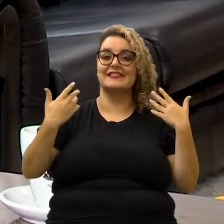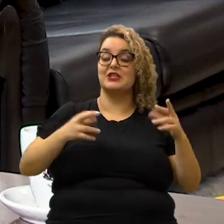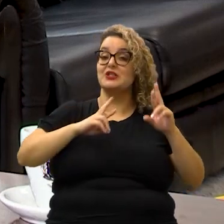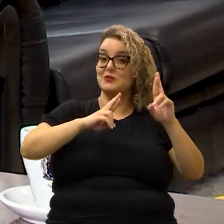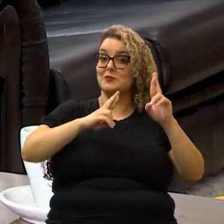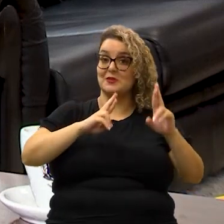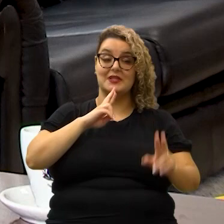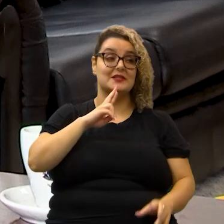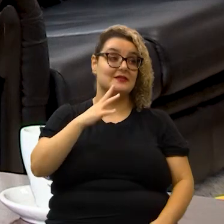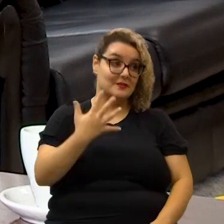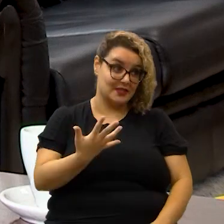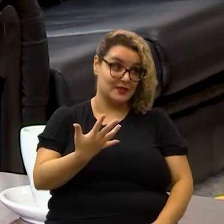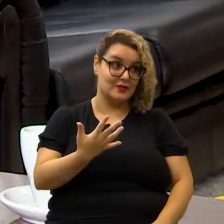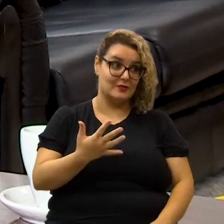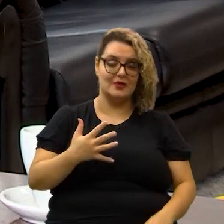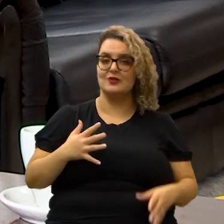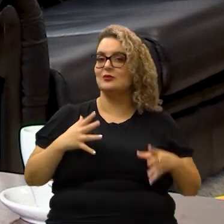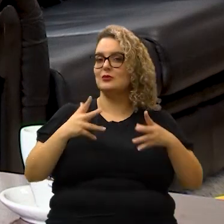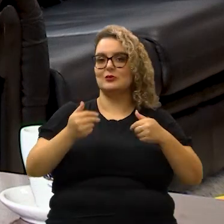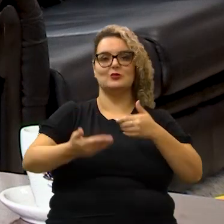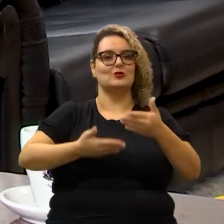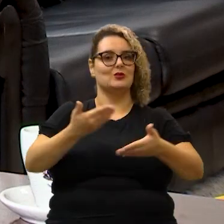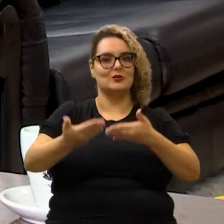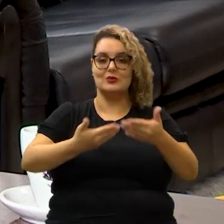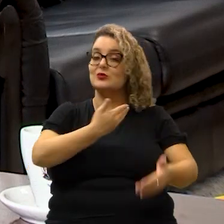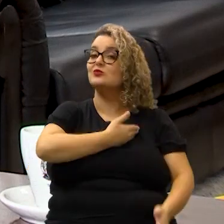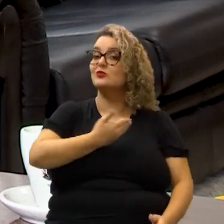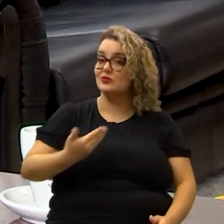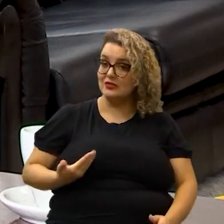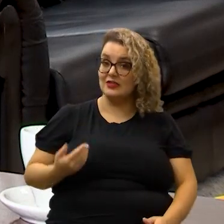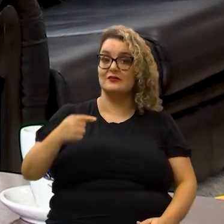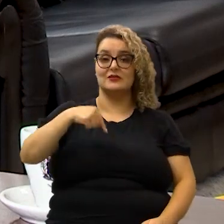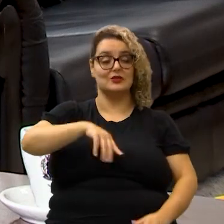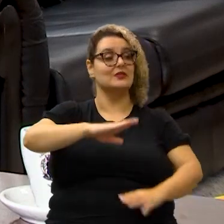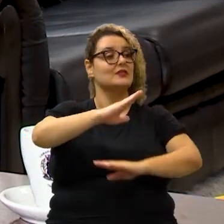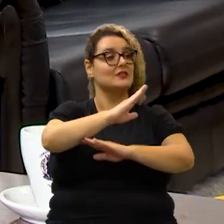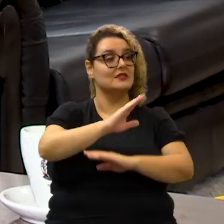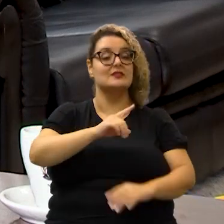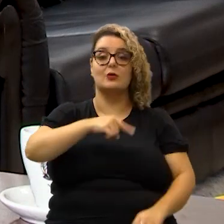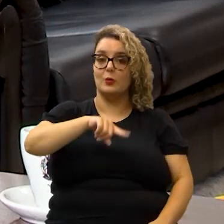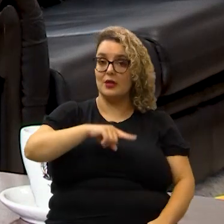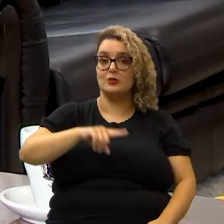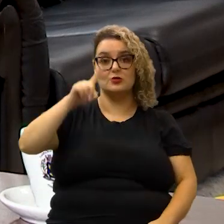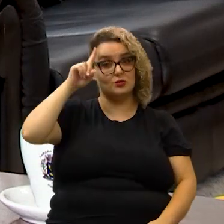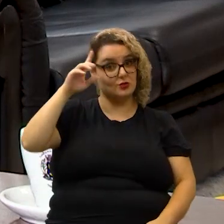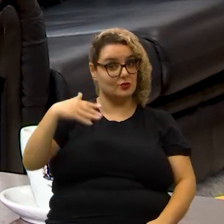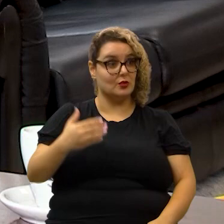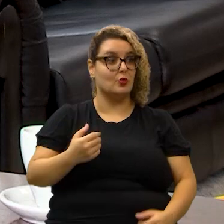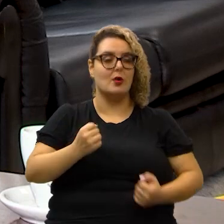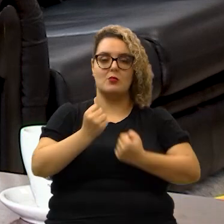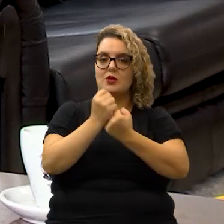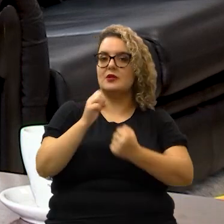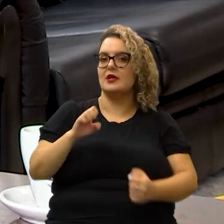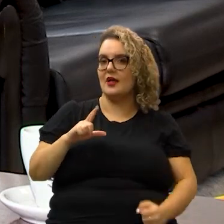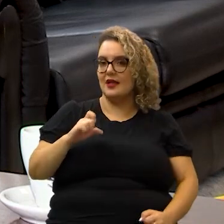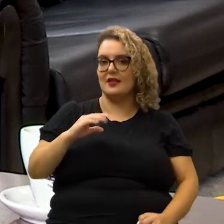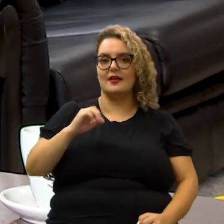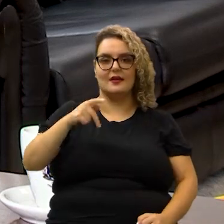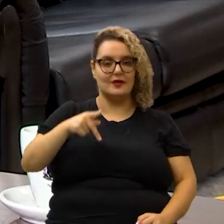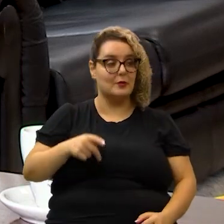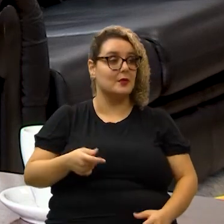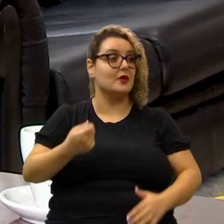os servidores da casa, que são eles que a cada dia, com o apoio da Elecamp, investindo na capacitação, no treinamento,